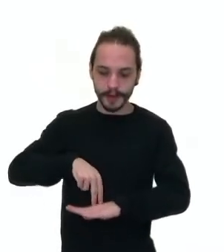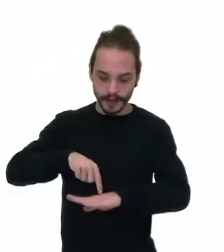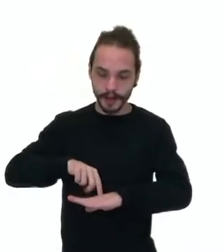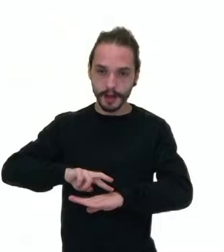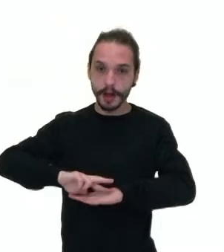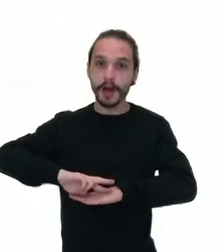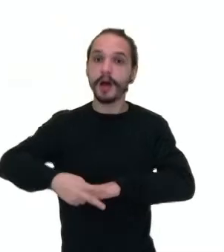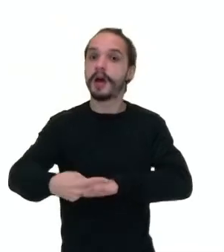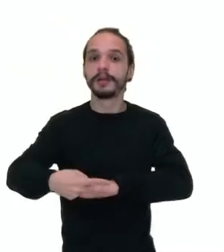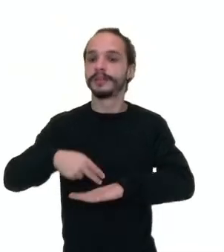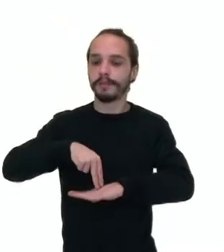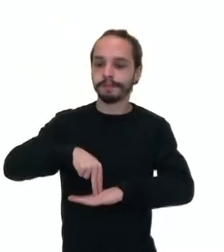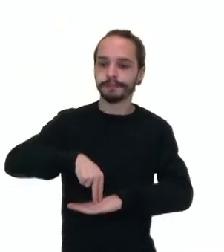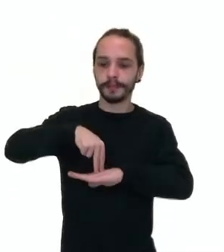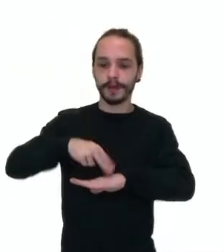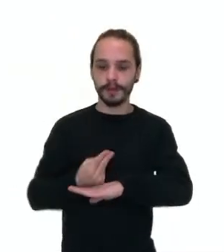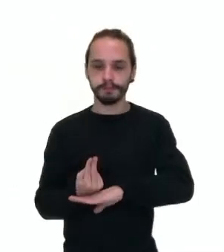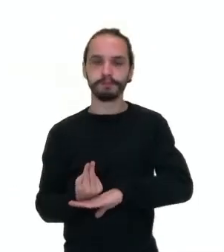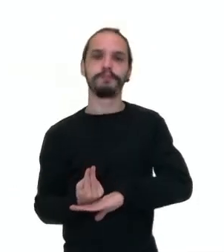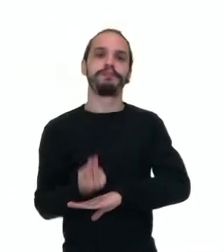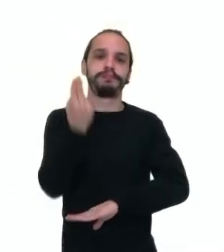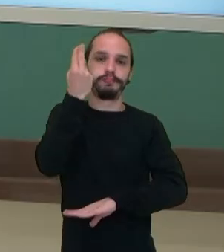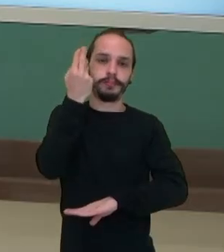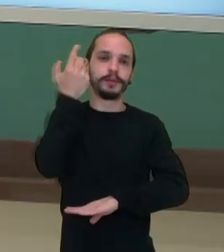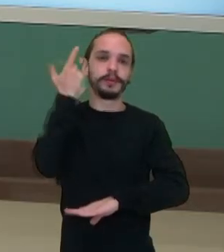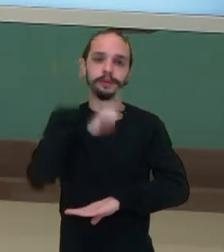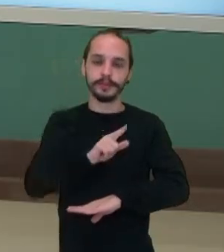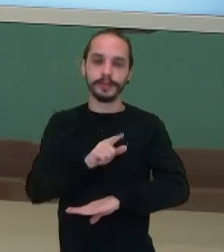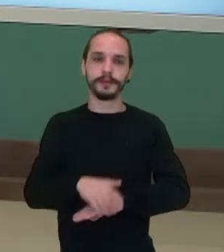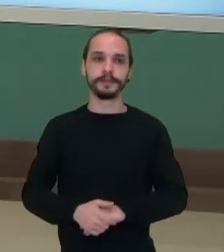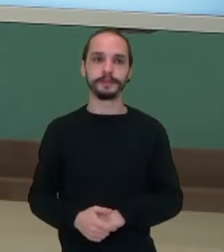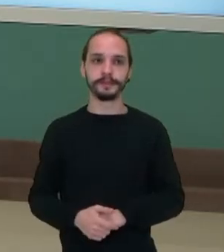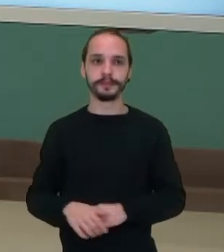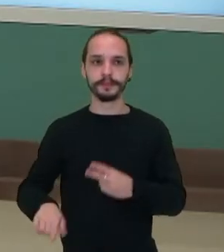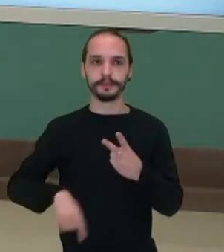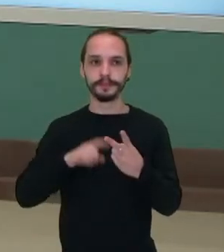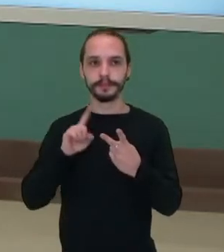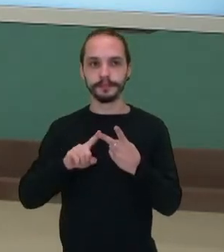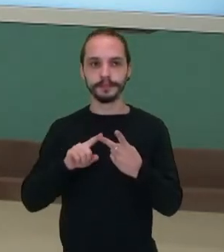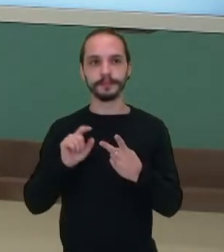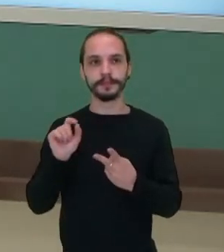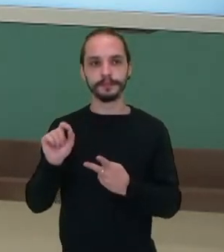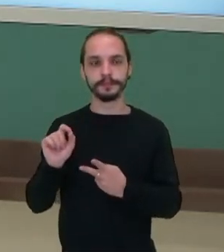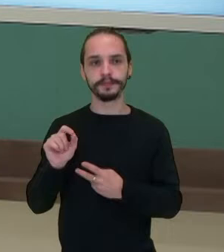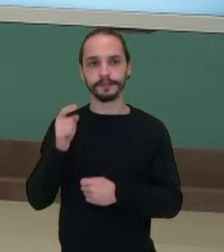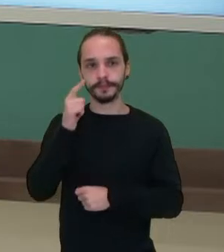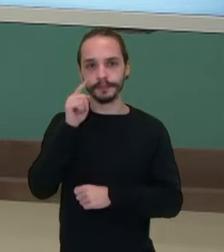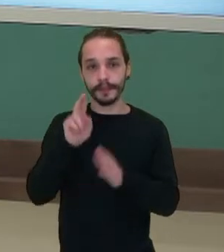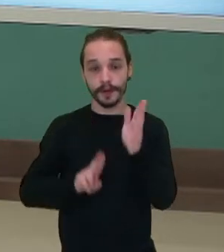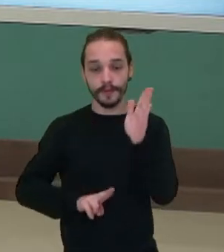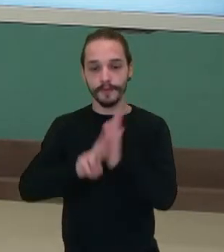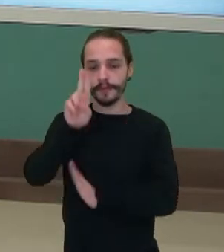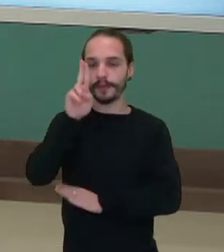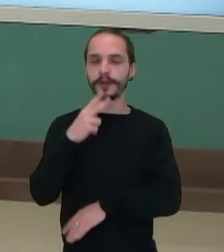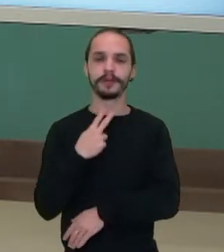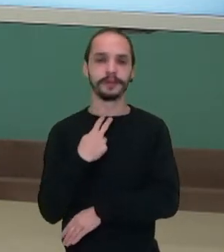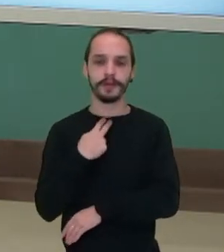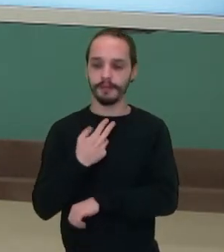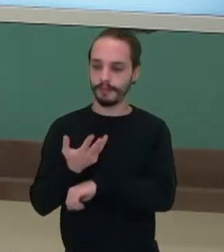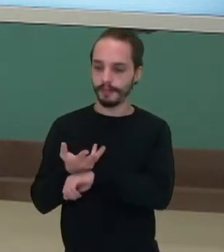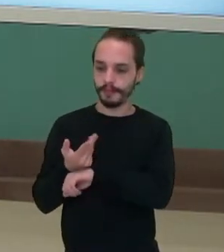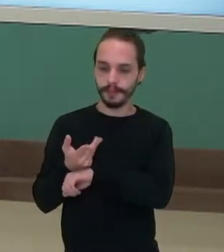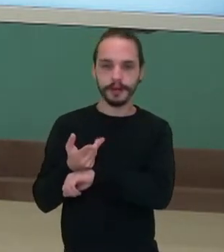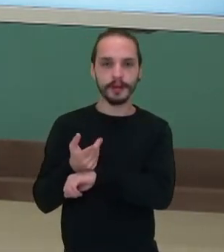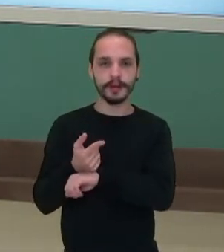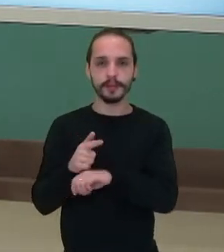força aplicada no chão, o foguete é impulsionado para cima. 2. O foguete não pode ser acelerado no